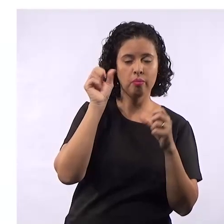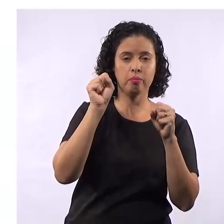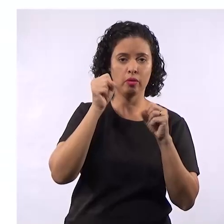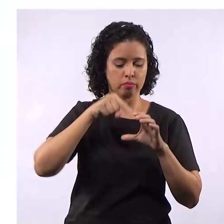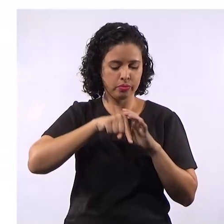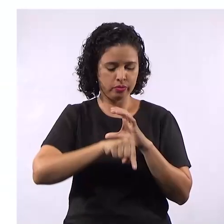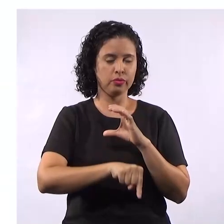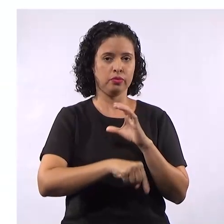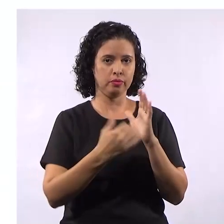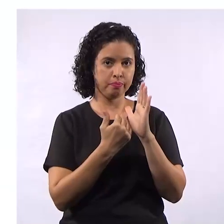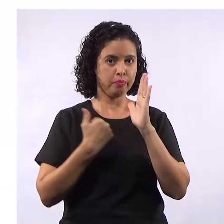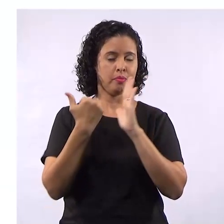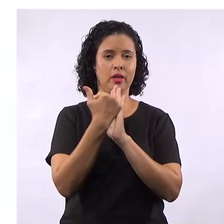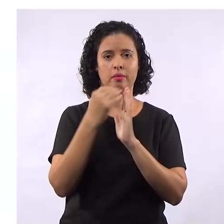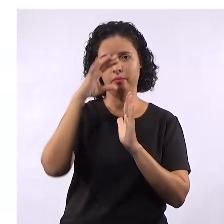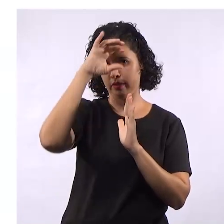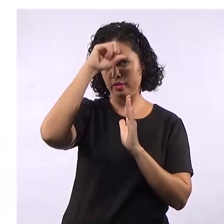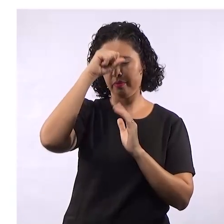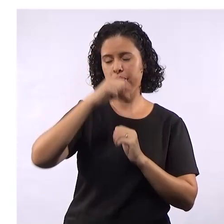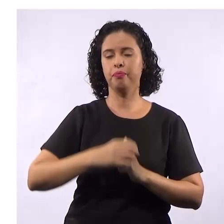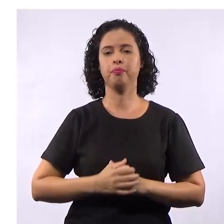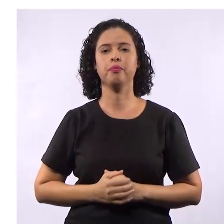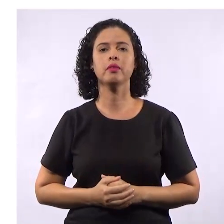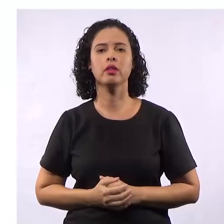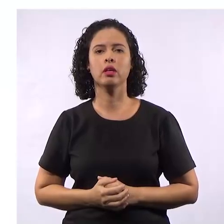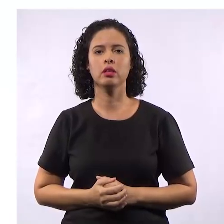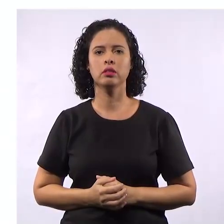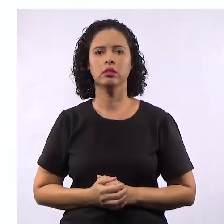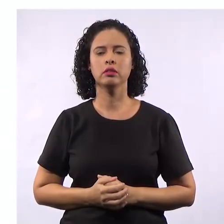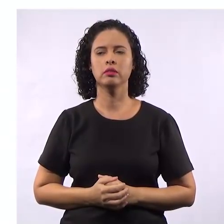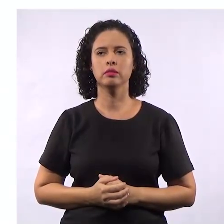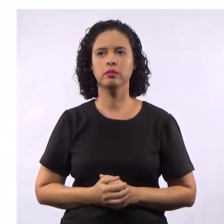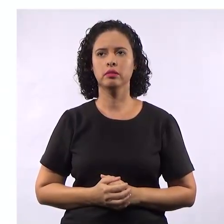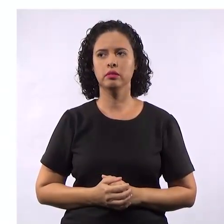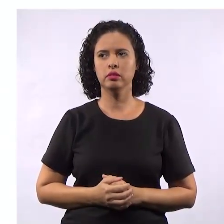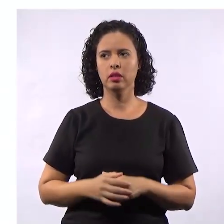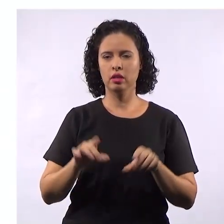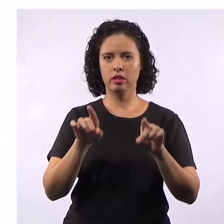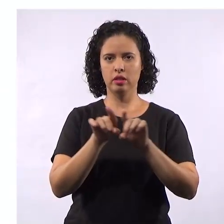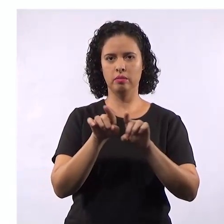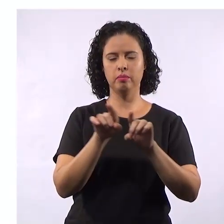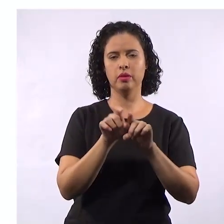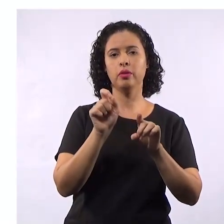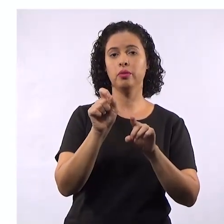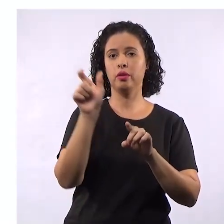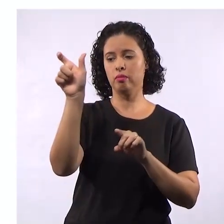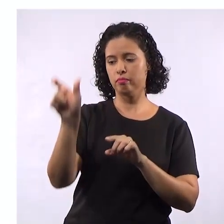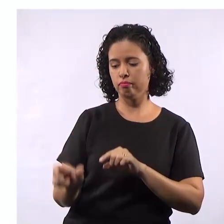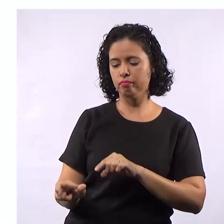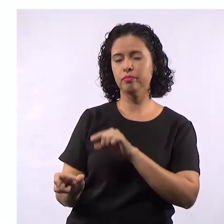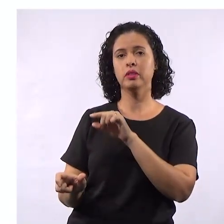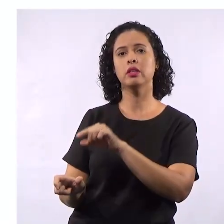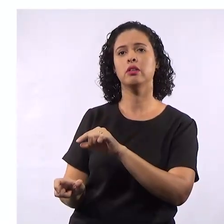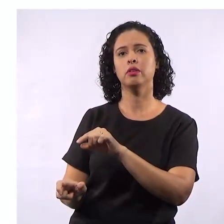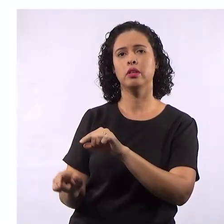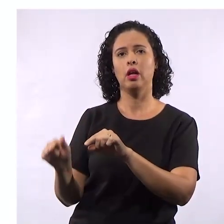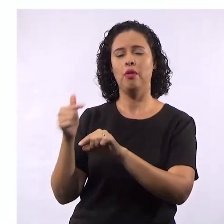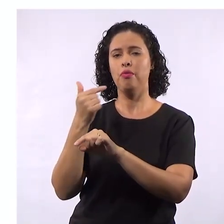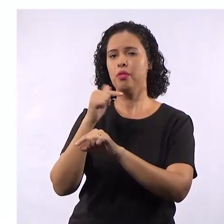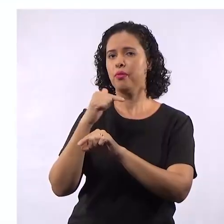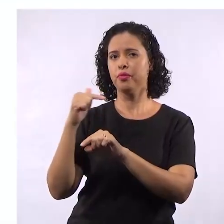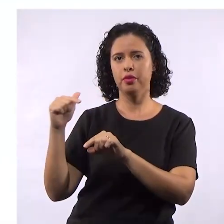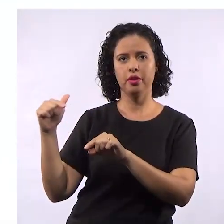né? Direito do nascituro, a pessoa, como eu acabei de falar agora há pouco, na tela anterior, né? É preciso preservar